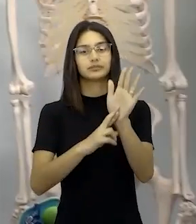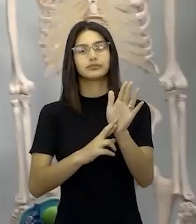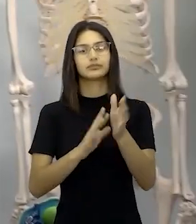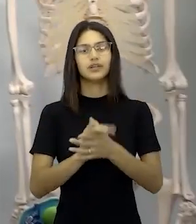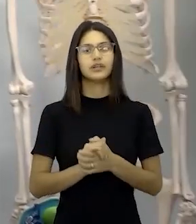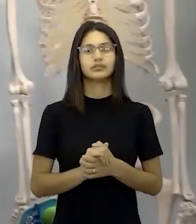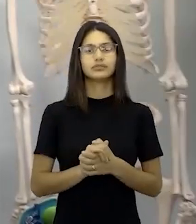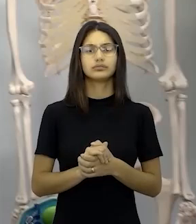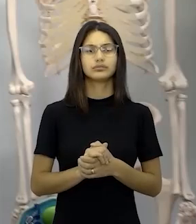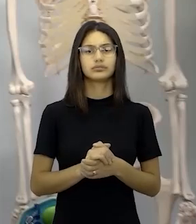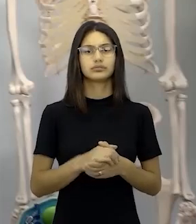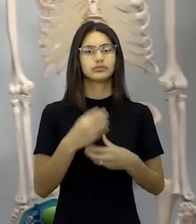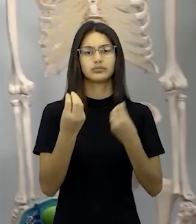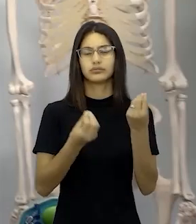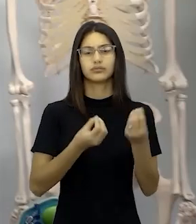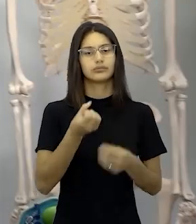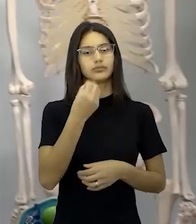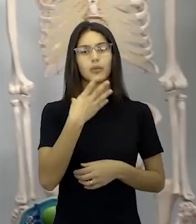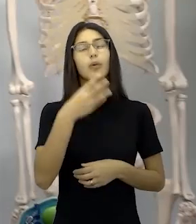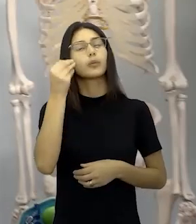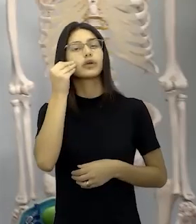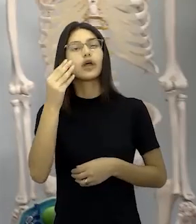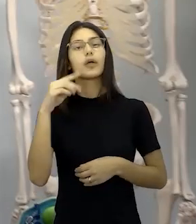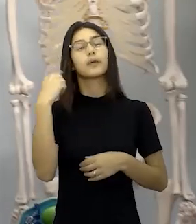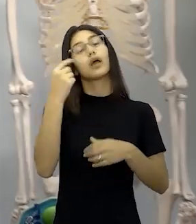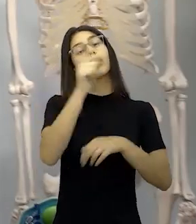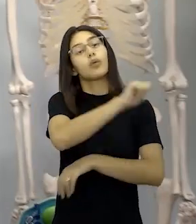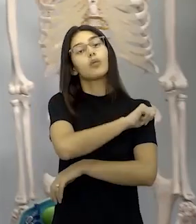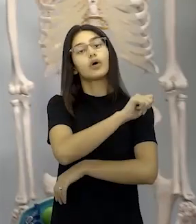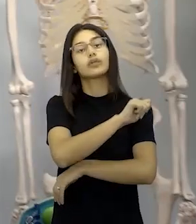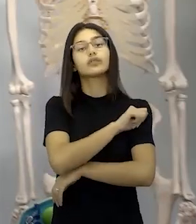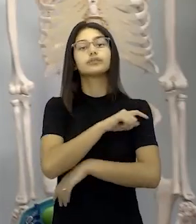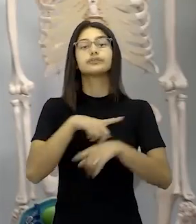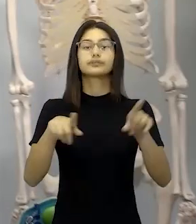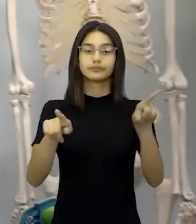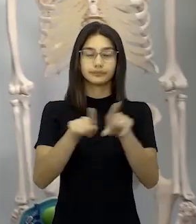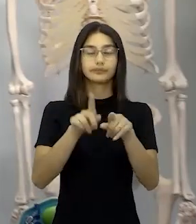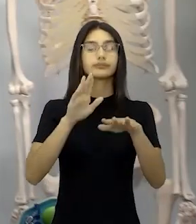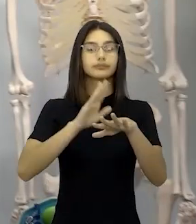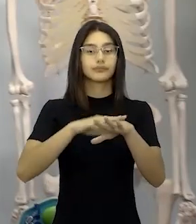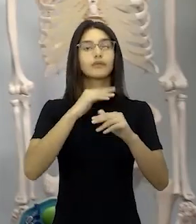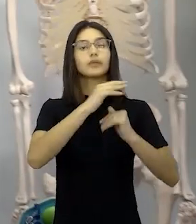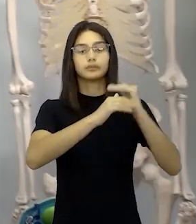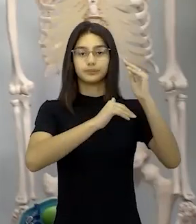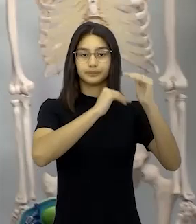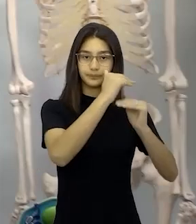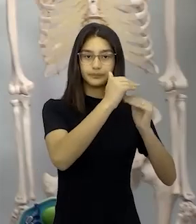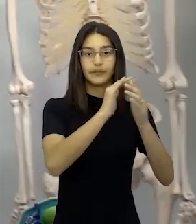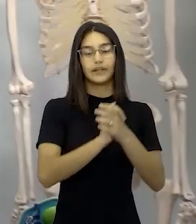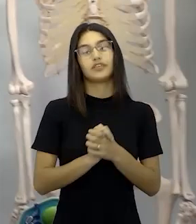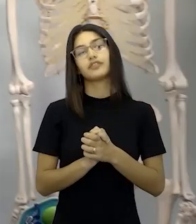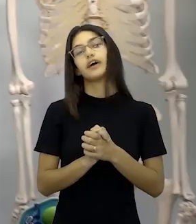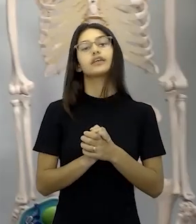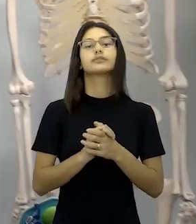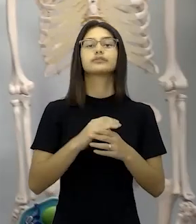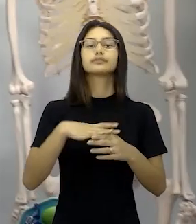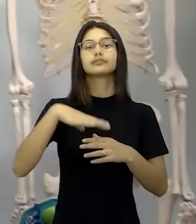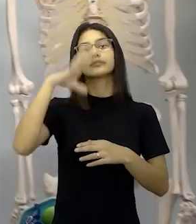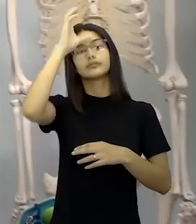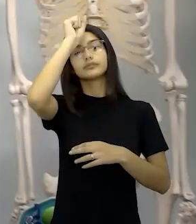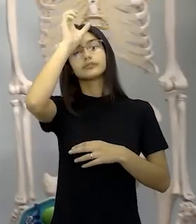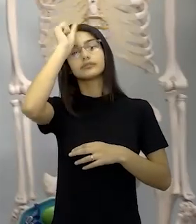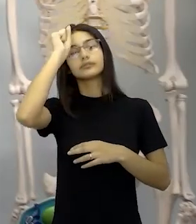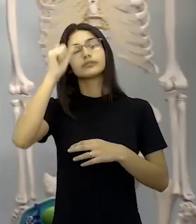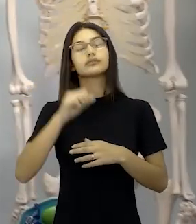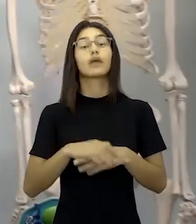uma boa oportunidade para que o estudante também participe ativamente desse processo, do processo da aprendizagem. Então é a